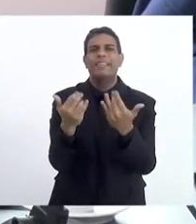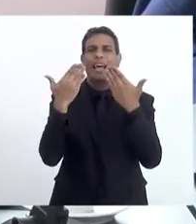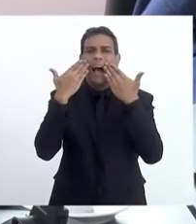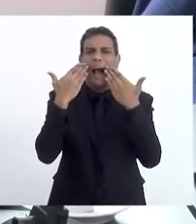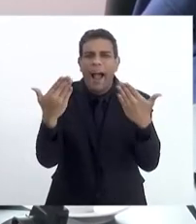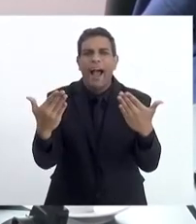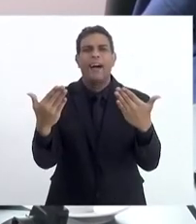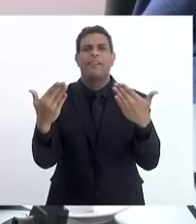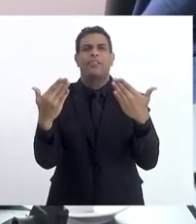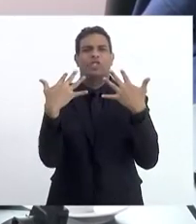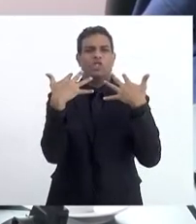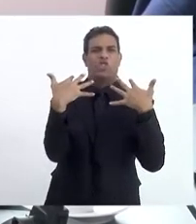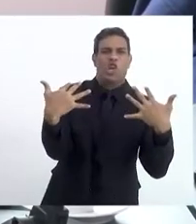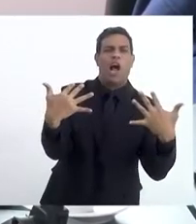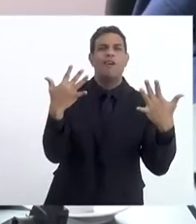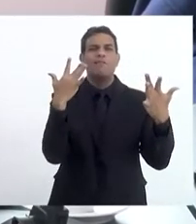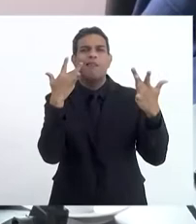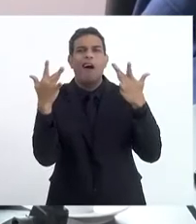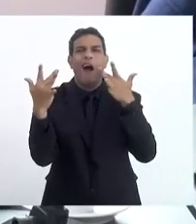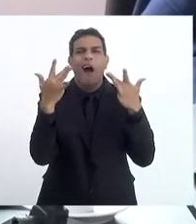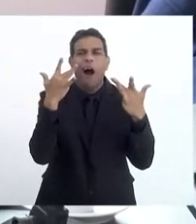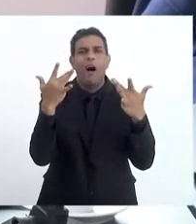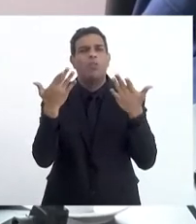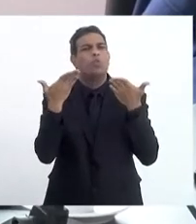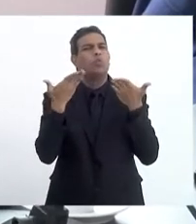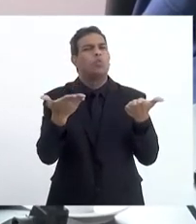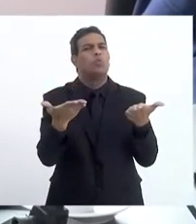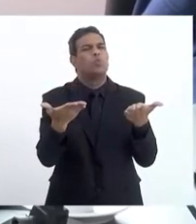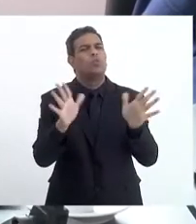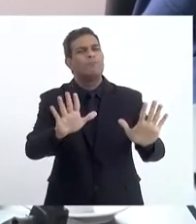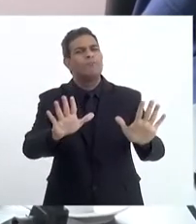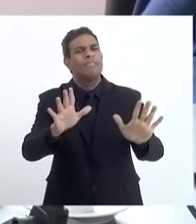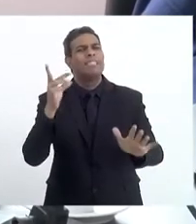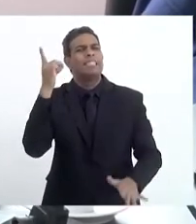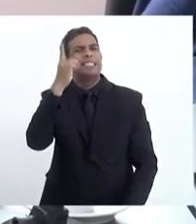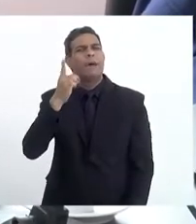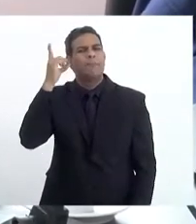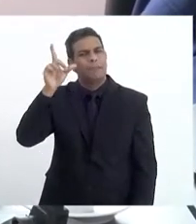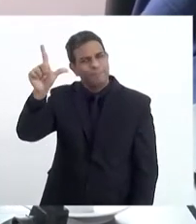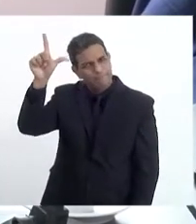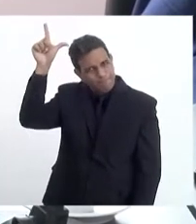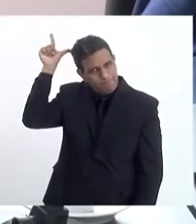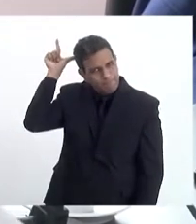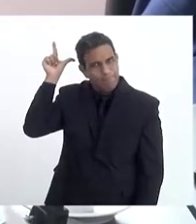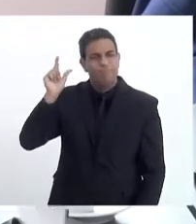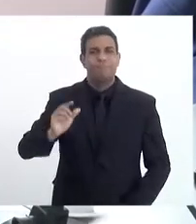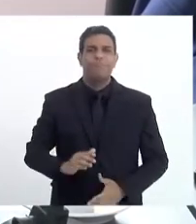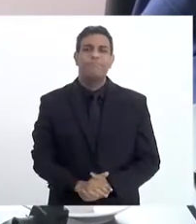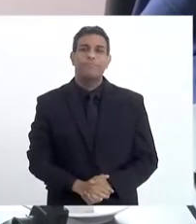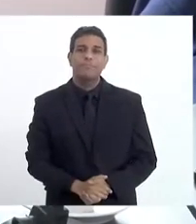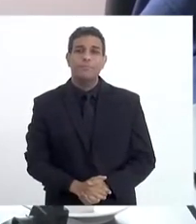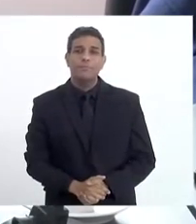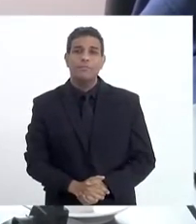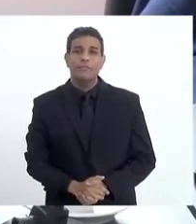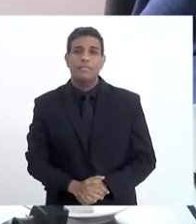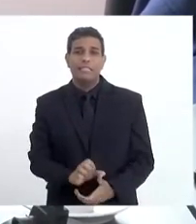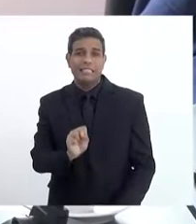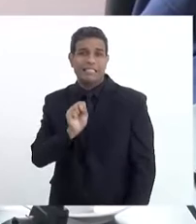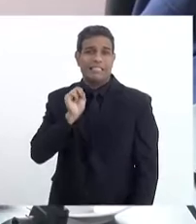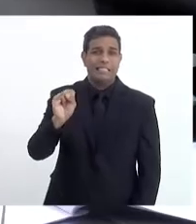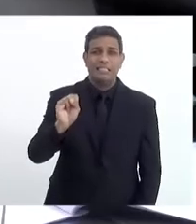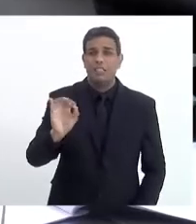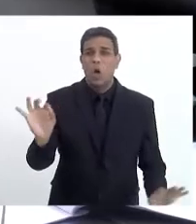e espetáculos. O do. É bom, o deputado Luiz Paulo vai fazer essa avaliação. Eu vou fazer a comparação. Se não tiver